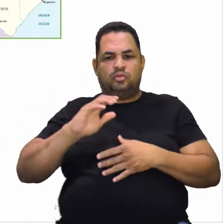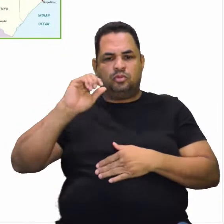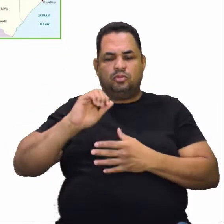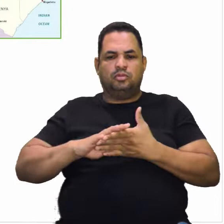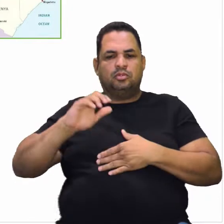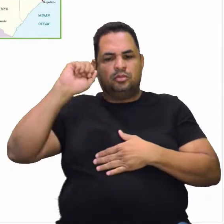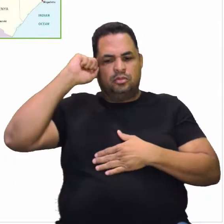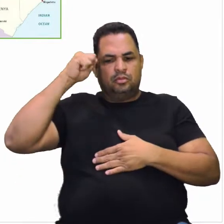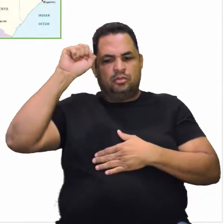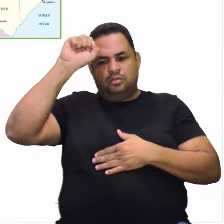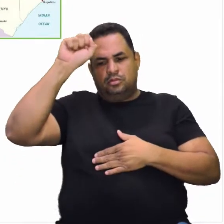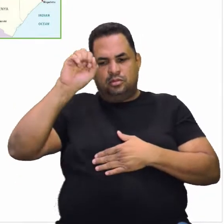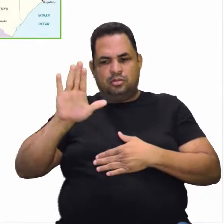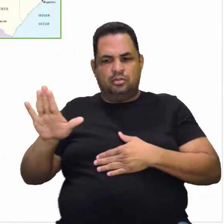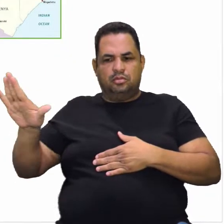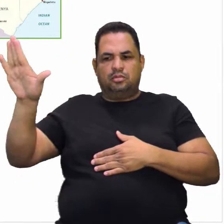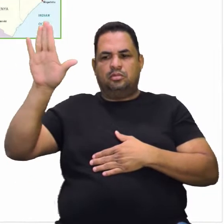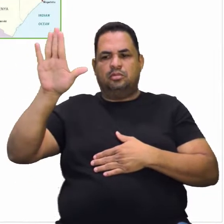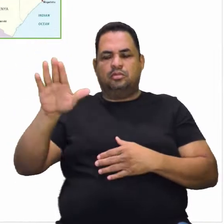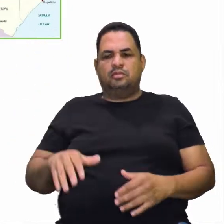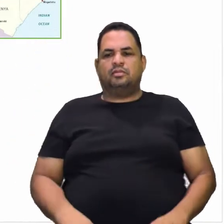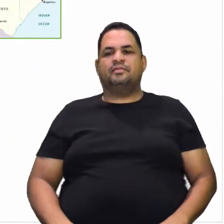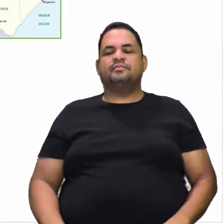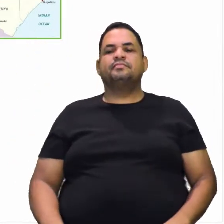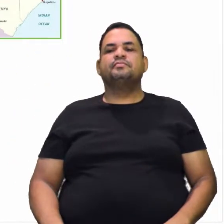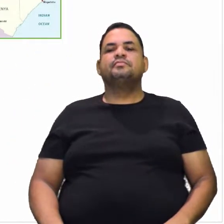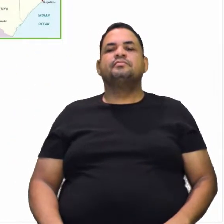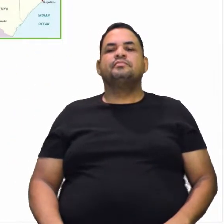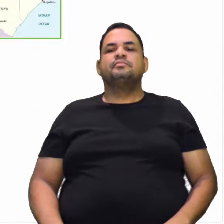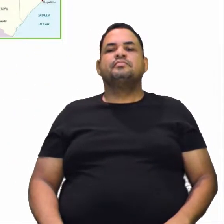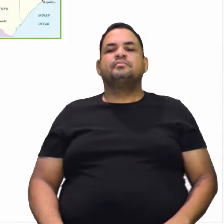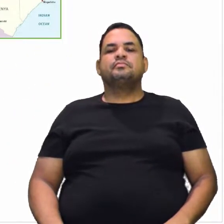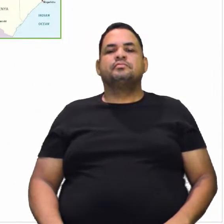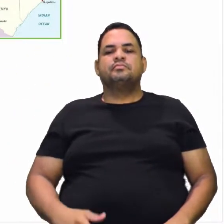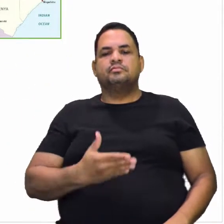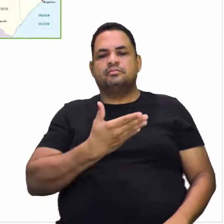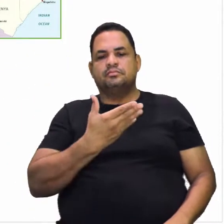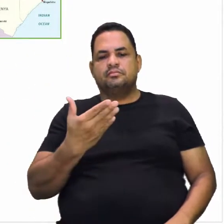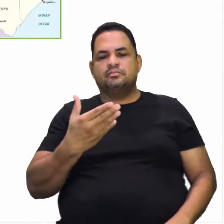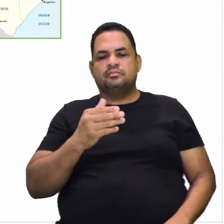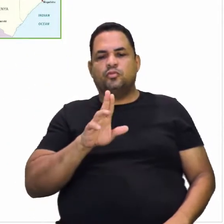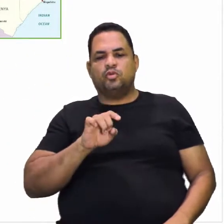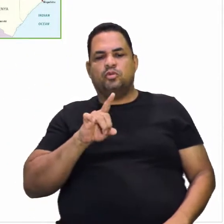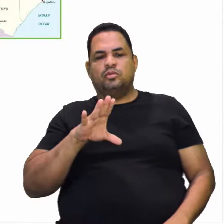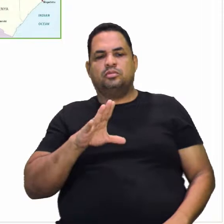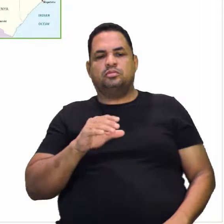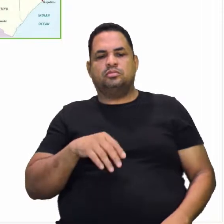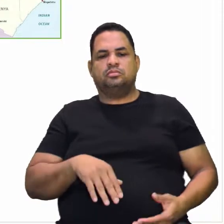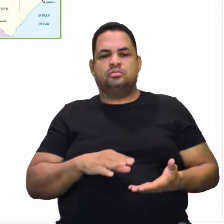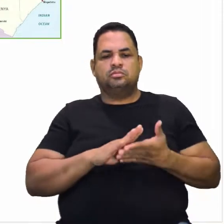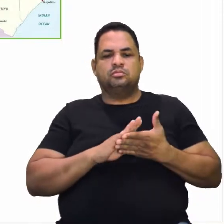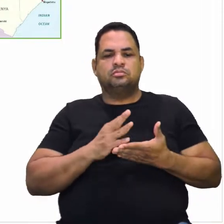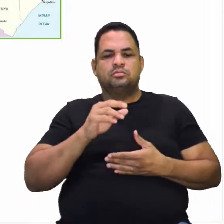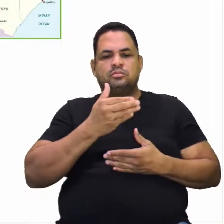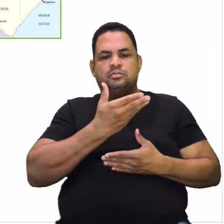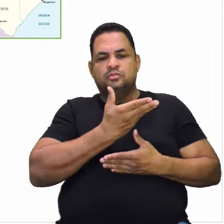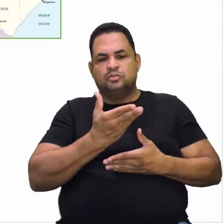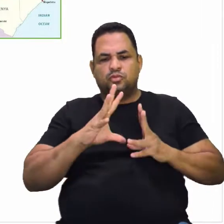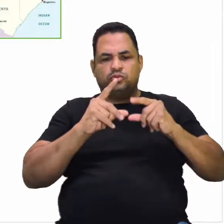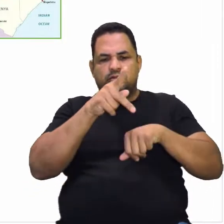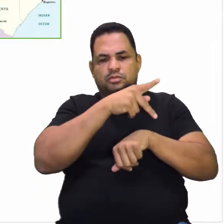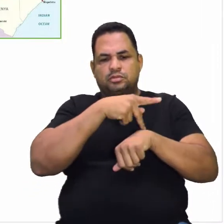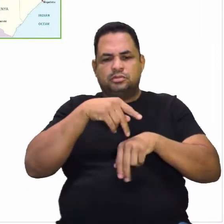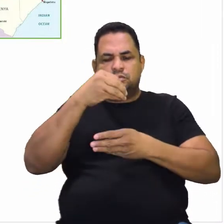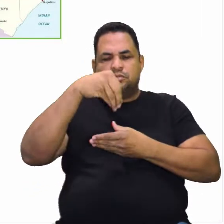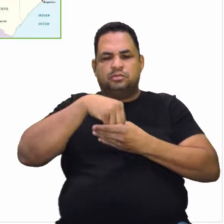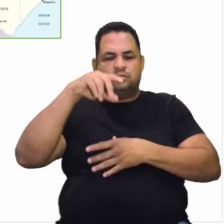vários países da África, para Burundi, para o Egito, para a Etiópia, para o Quênia, para a República Democrática